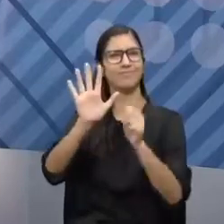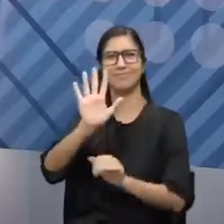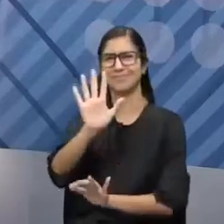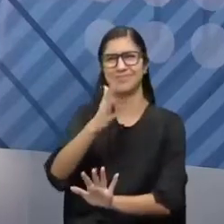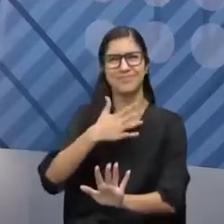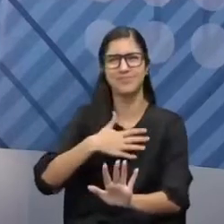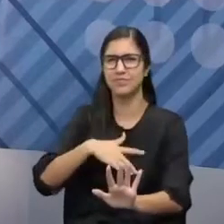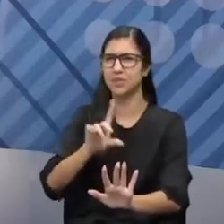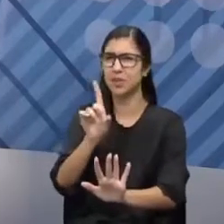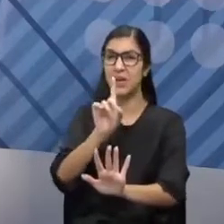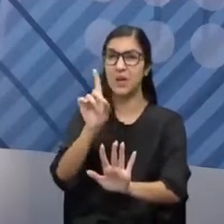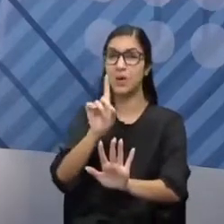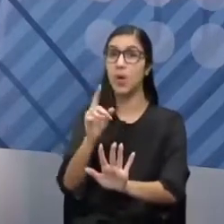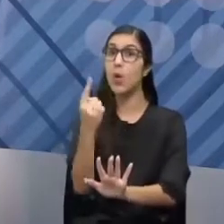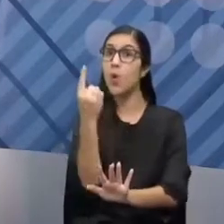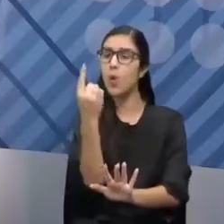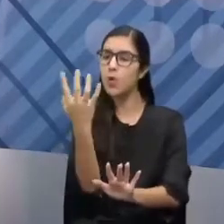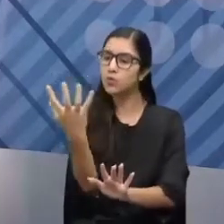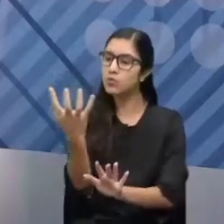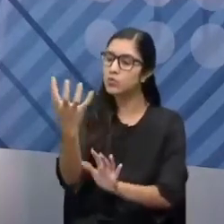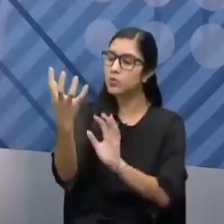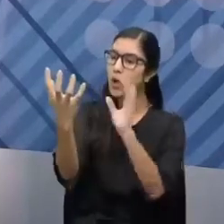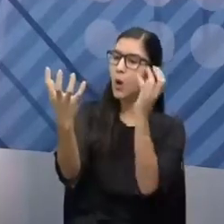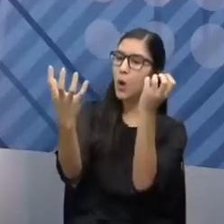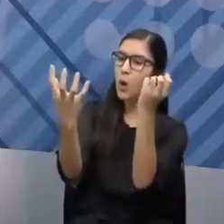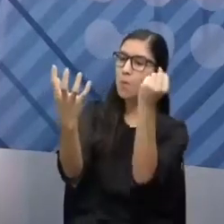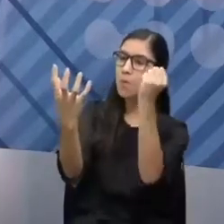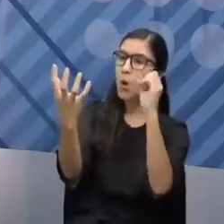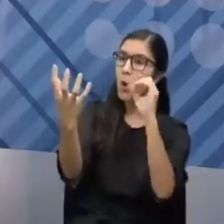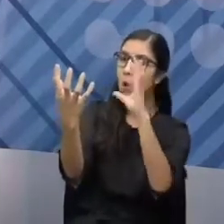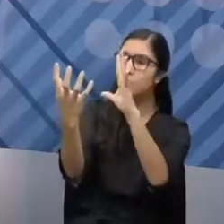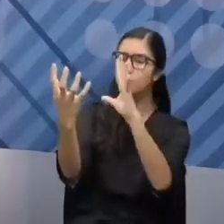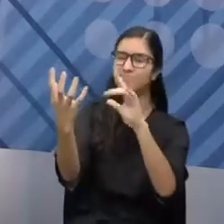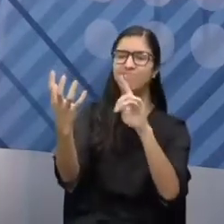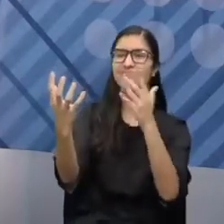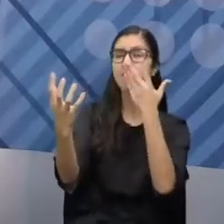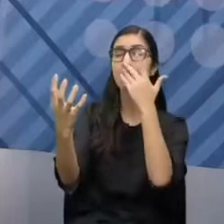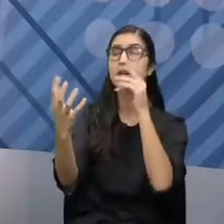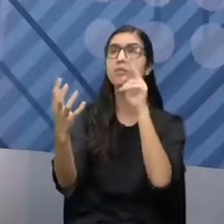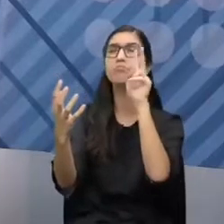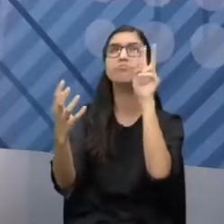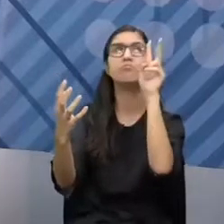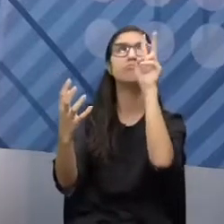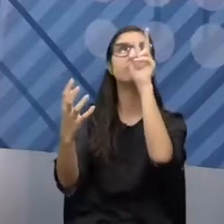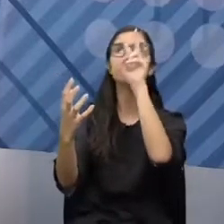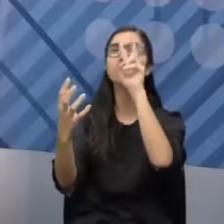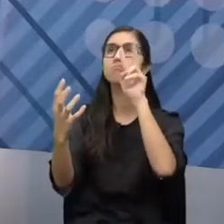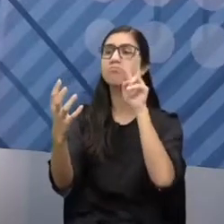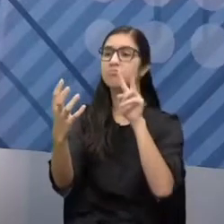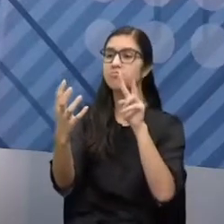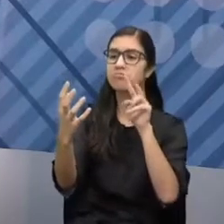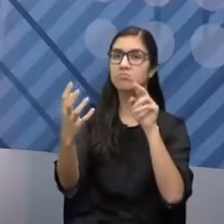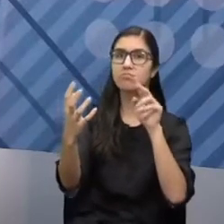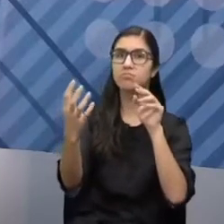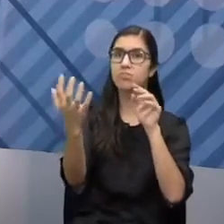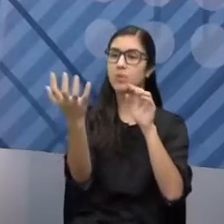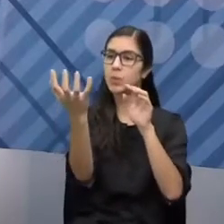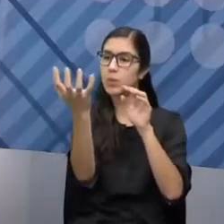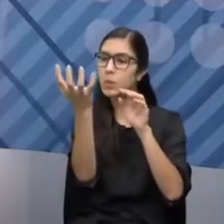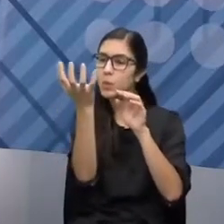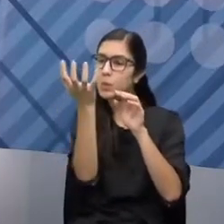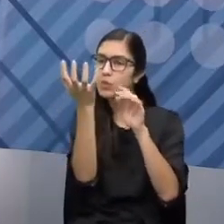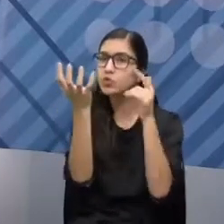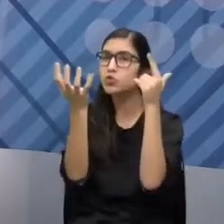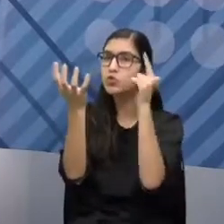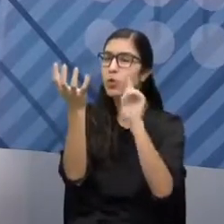tá? Sempre um objeto iluminado. Não deu resposta nenhuma, aproxima um pouquinho mais, né?